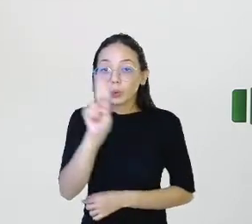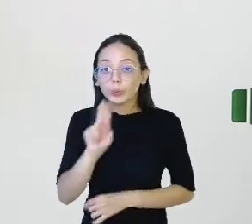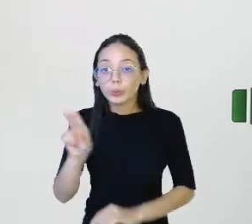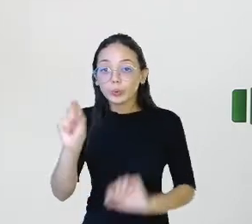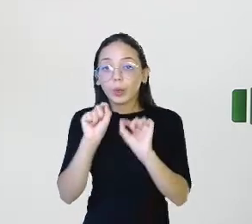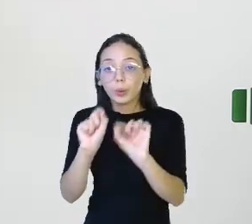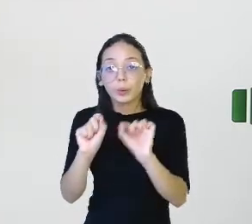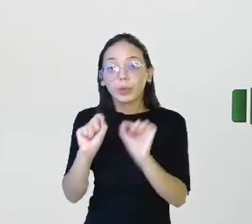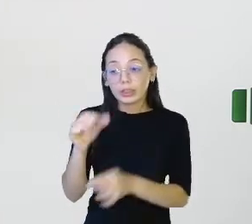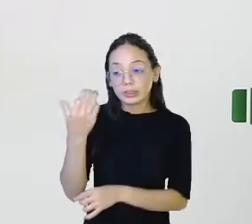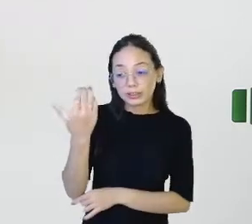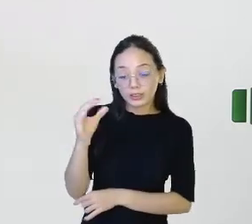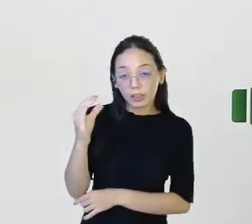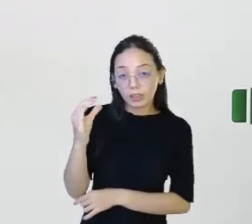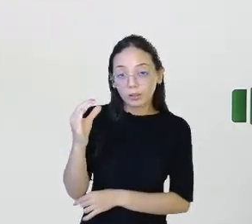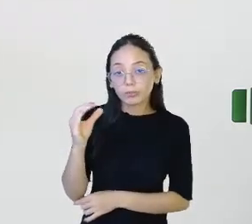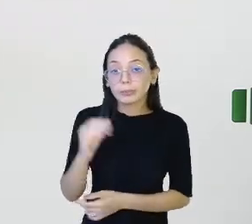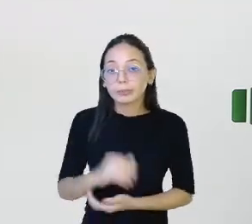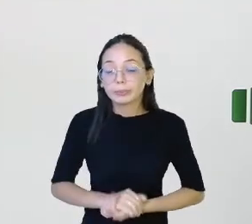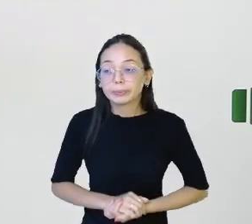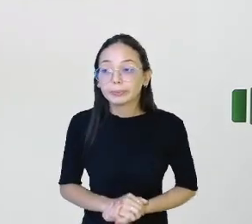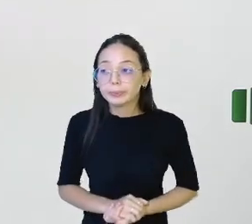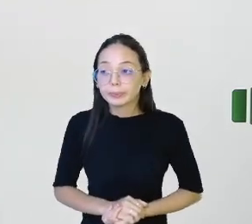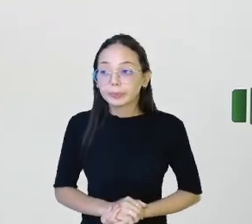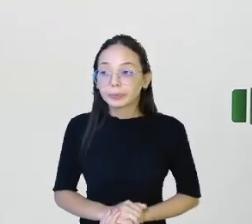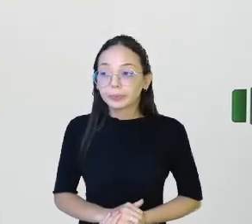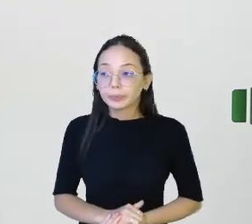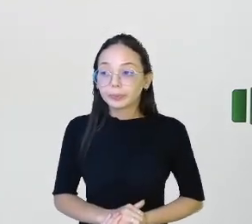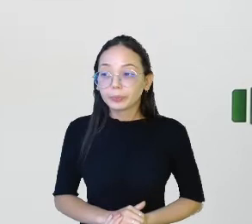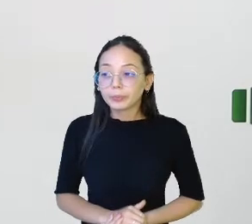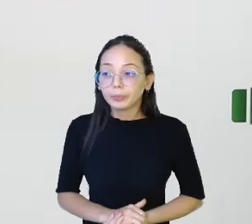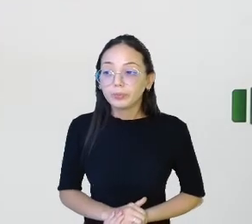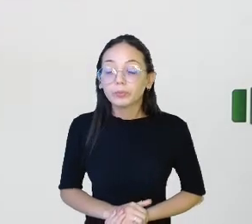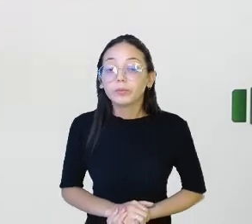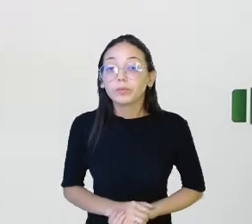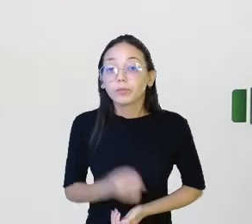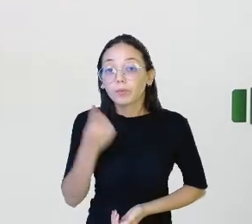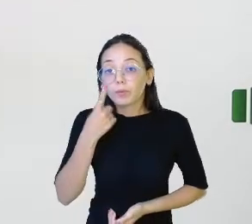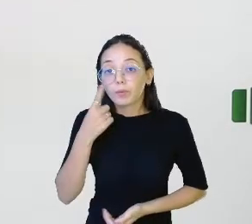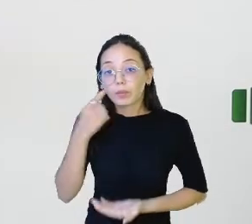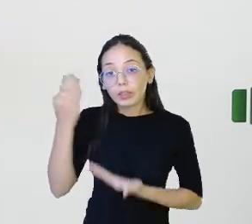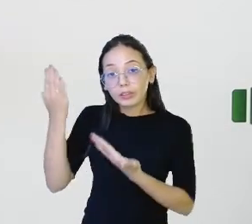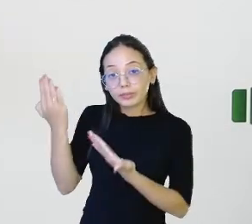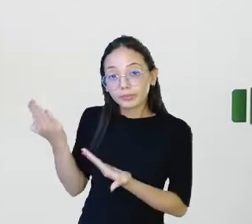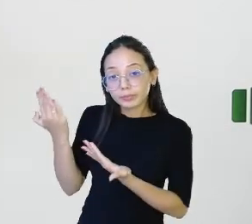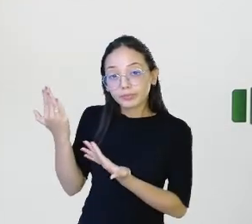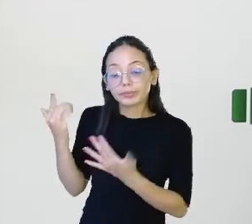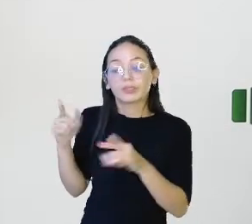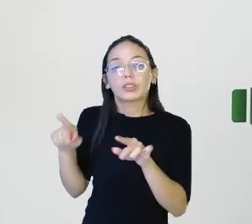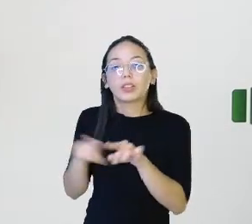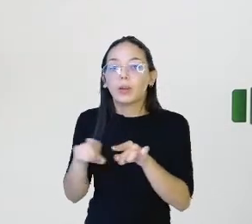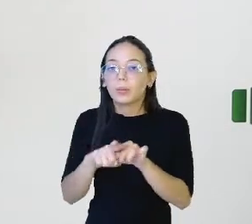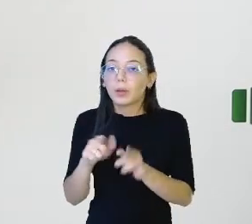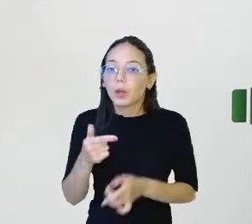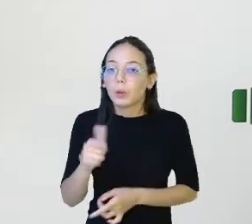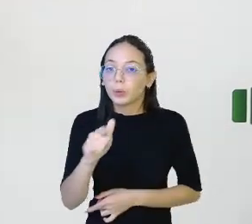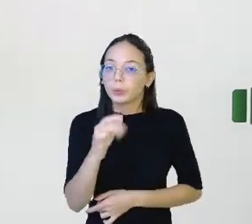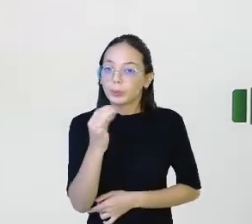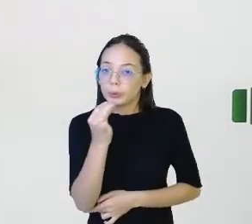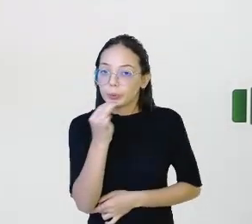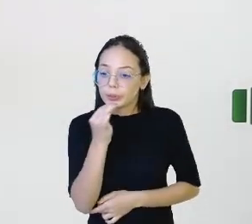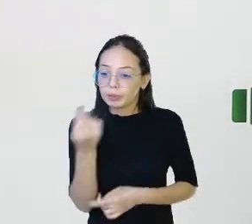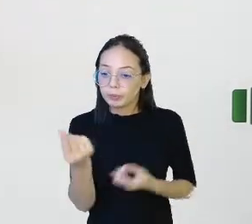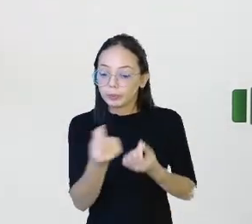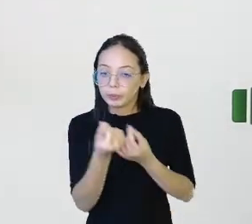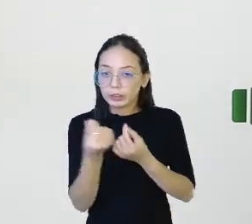dos centésimais, beleza? Vamos lá. Aqui também é outra situação no valor